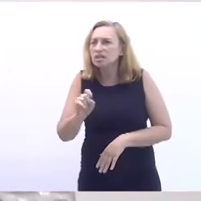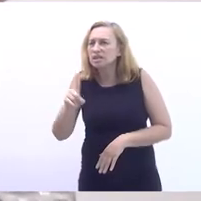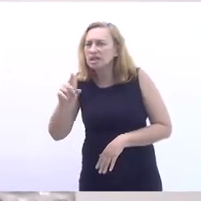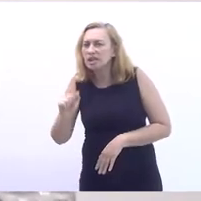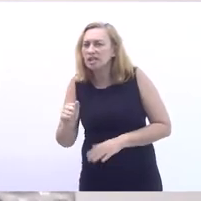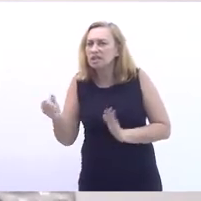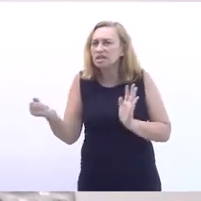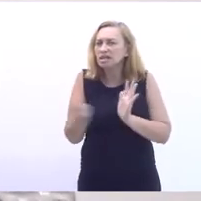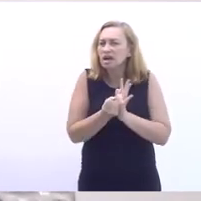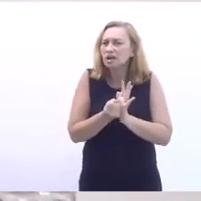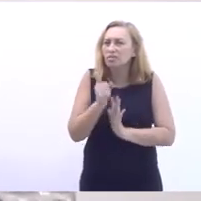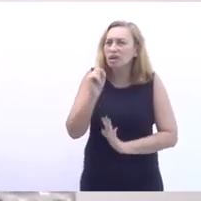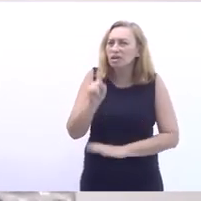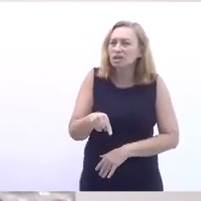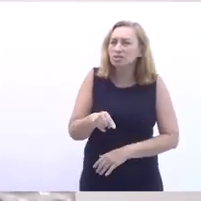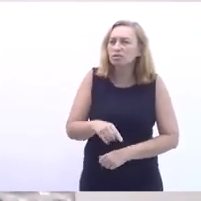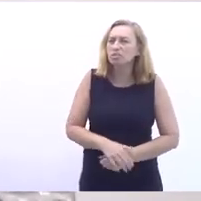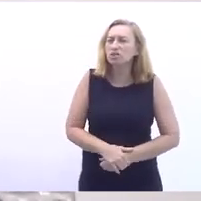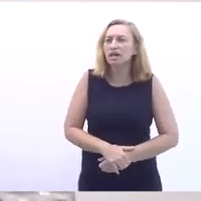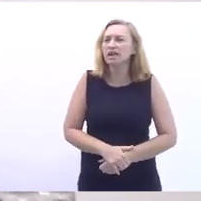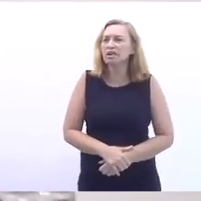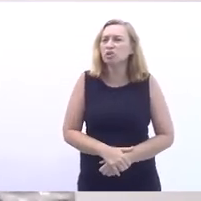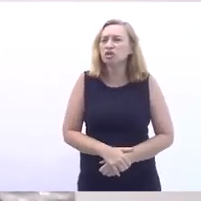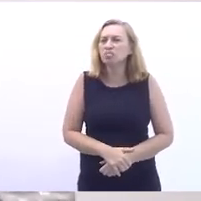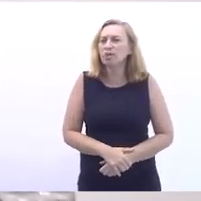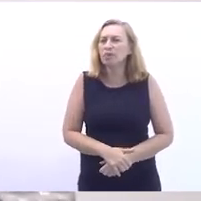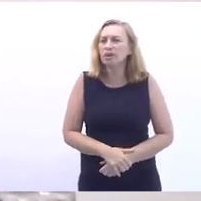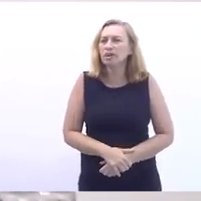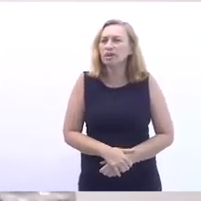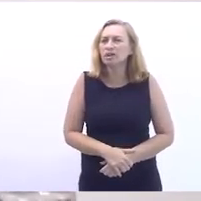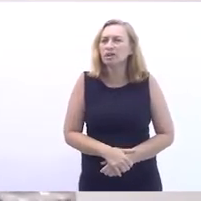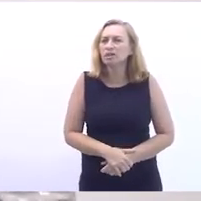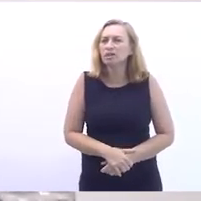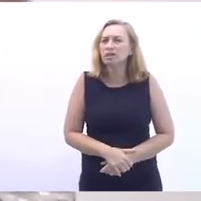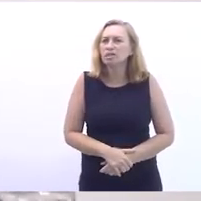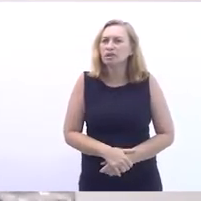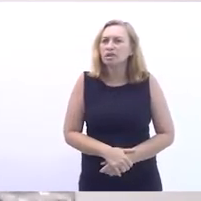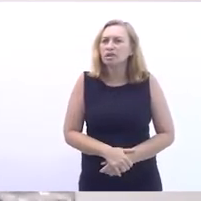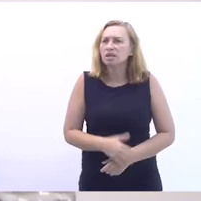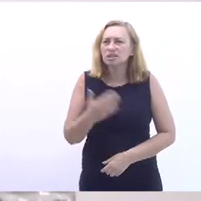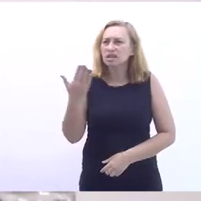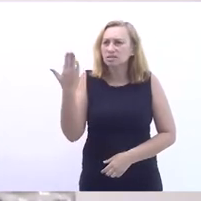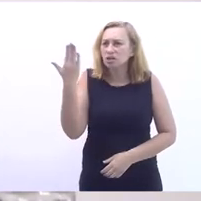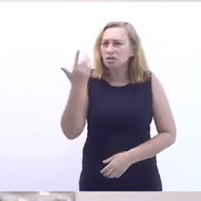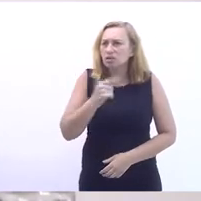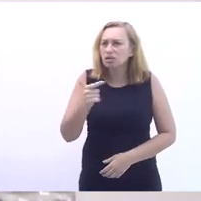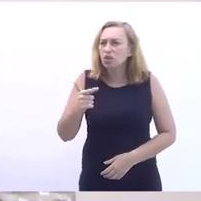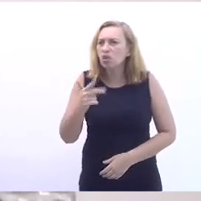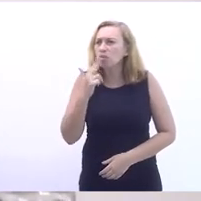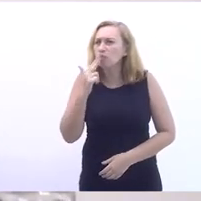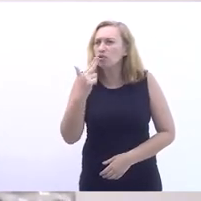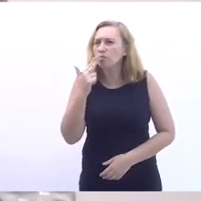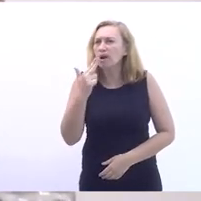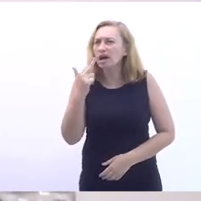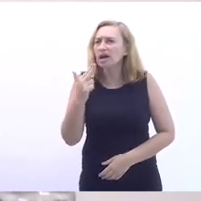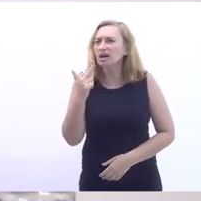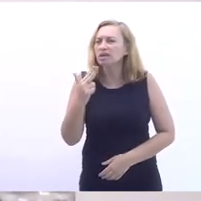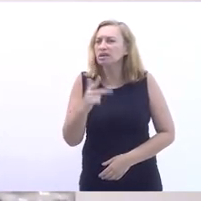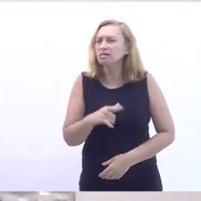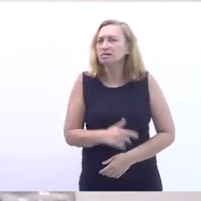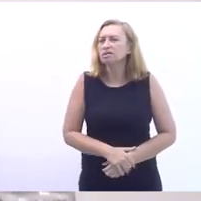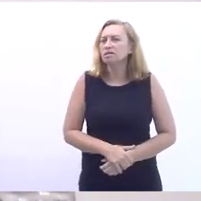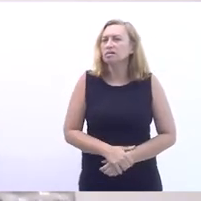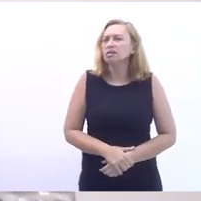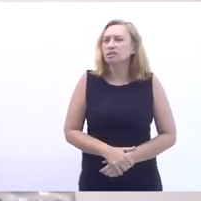carimbadas né coisa insustentável né porque essa aqui não dá para fumar ficar com tinta atóxica eles têm uma outra que a quantidade